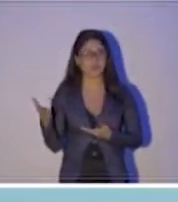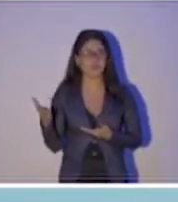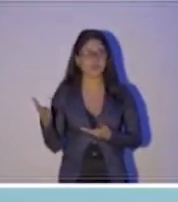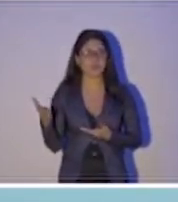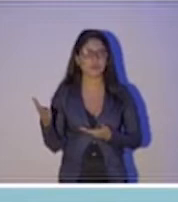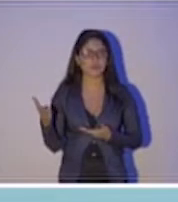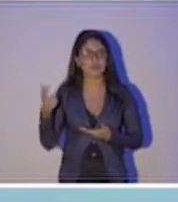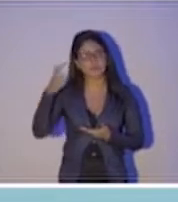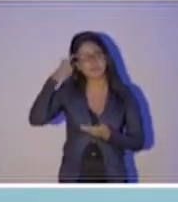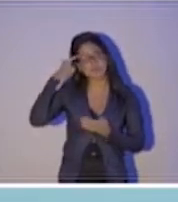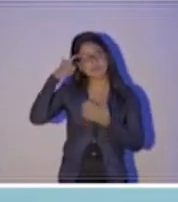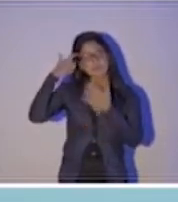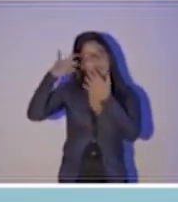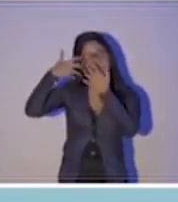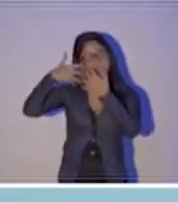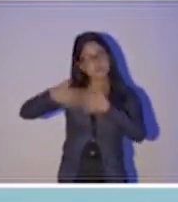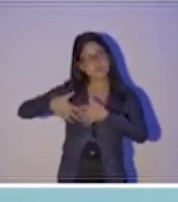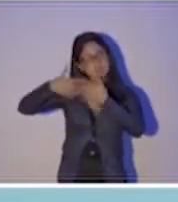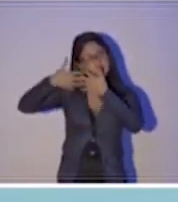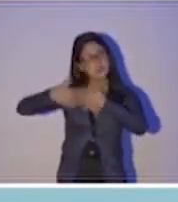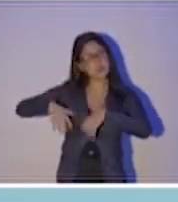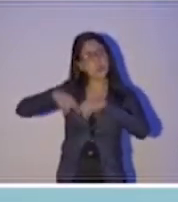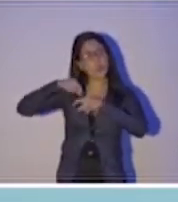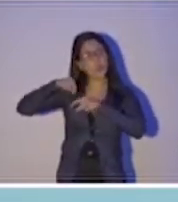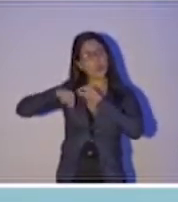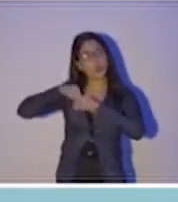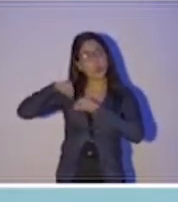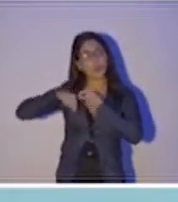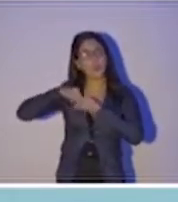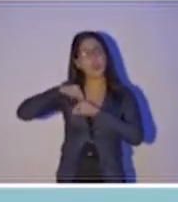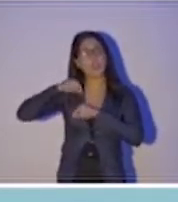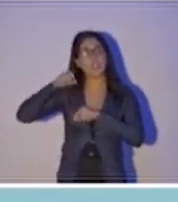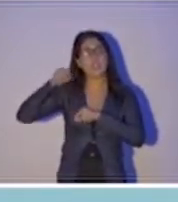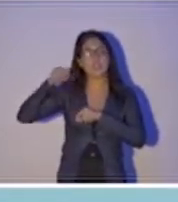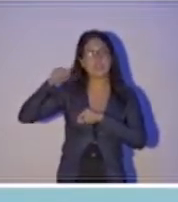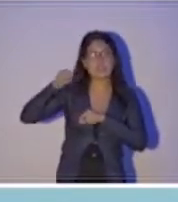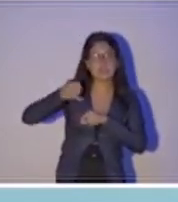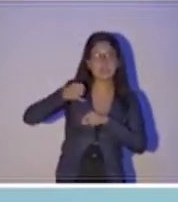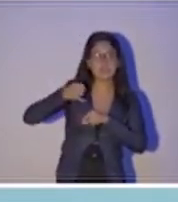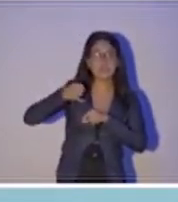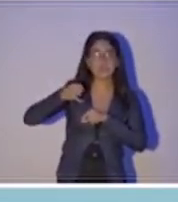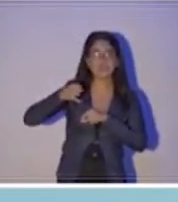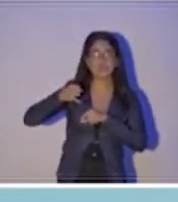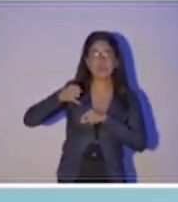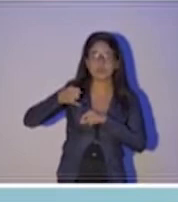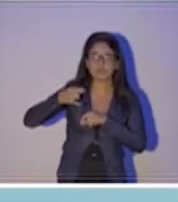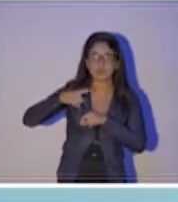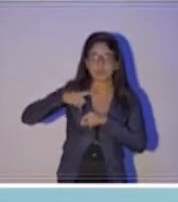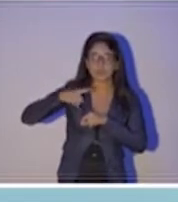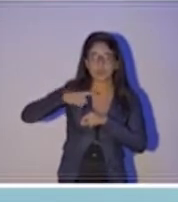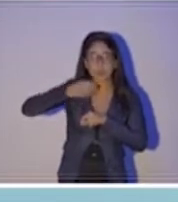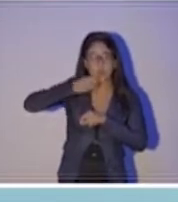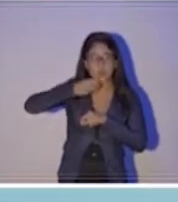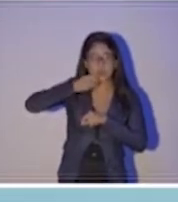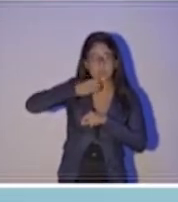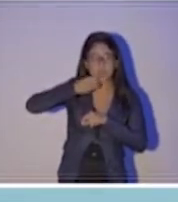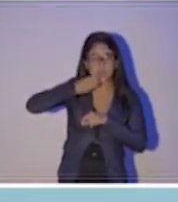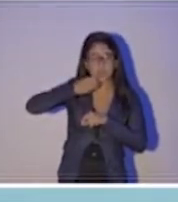refletiu comigo sobre... Rodolfo, se houver espaço para isso, mencione. Né? Eu acho que...